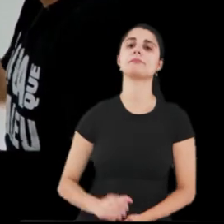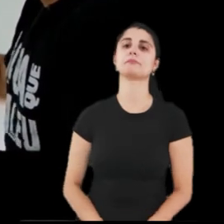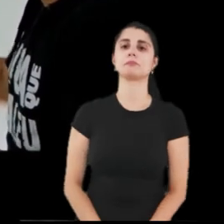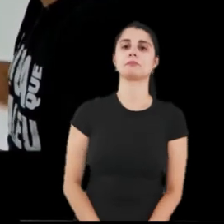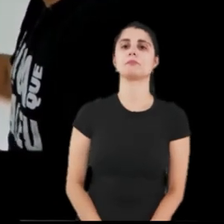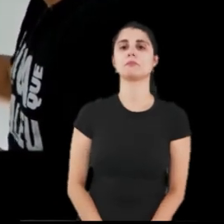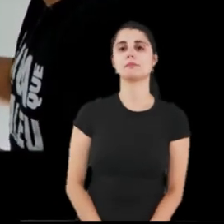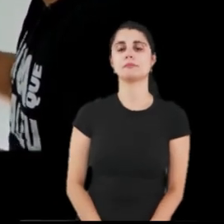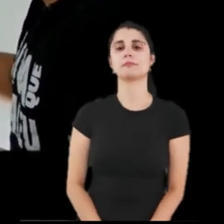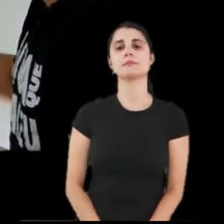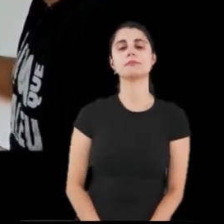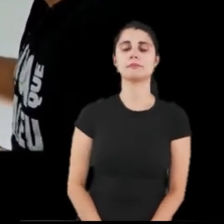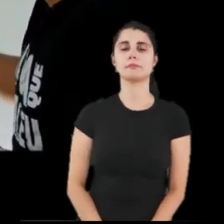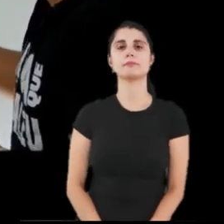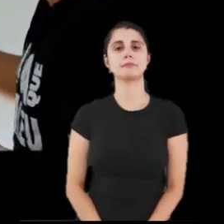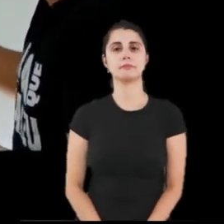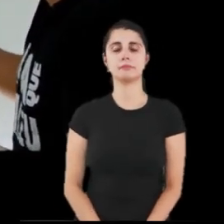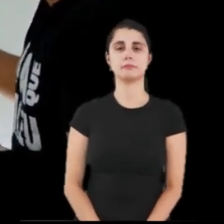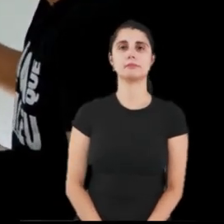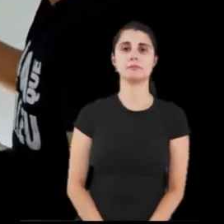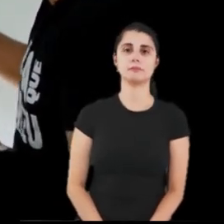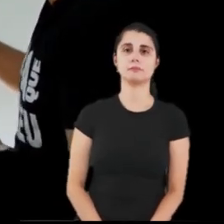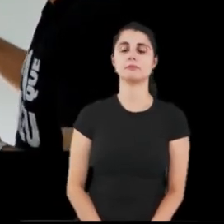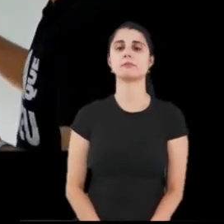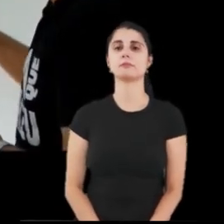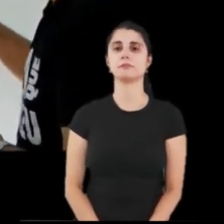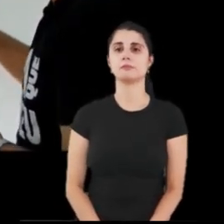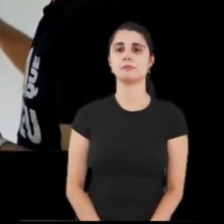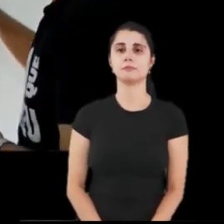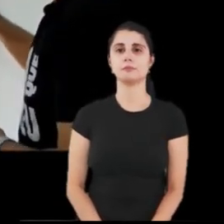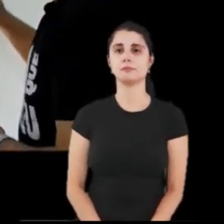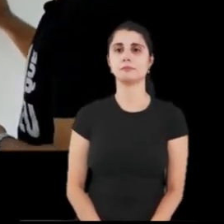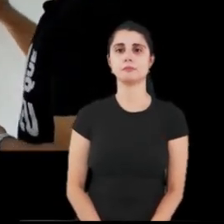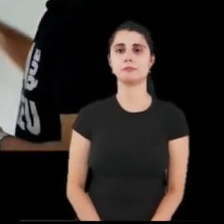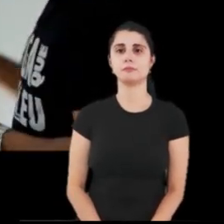MMC de 15 e 40.